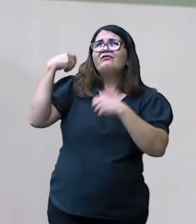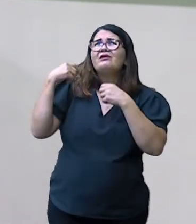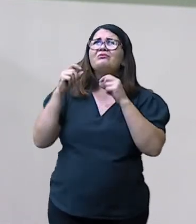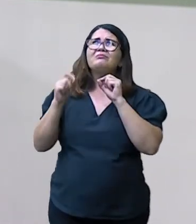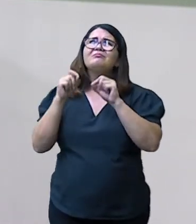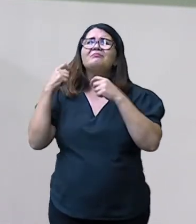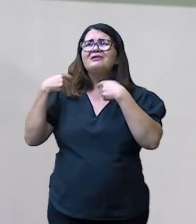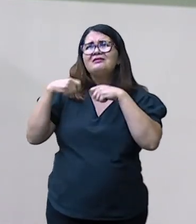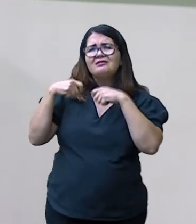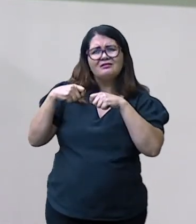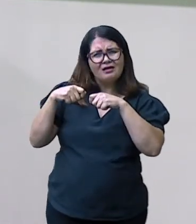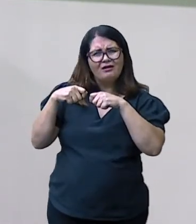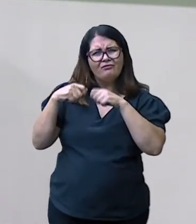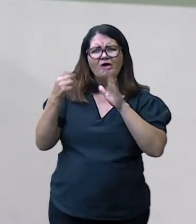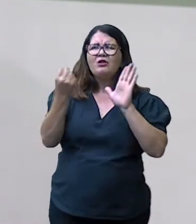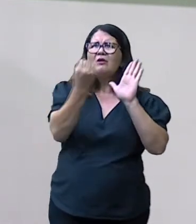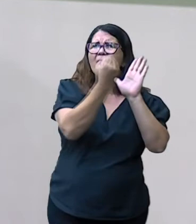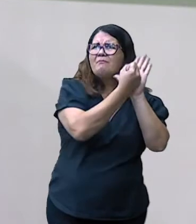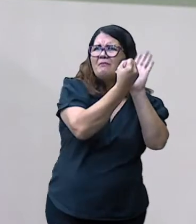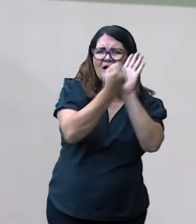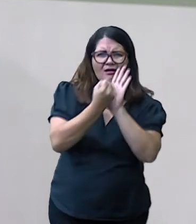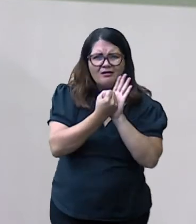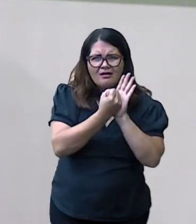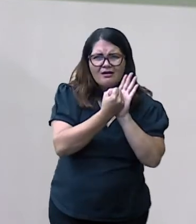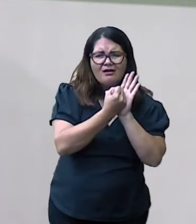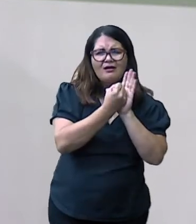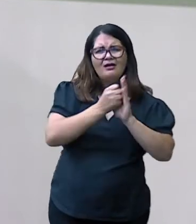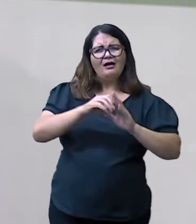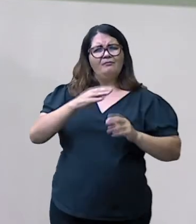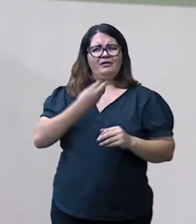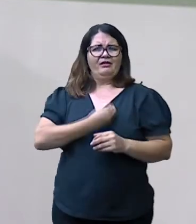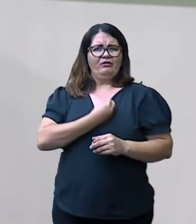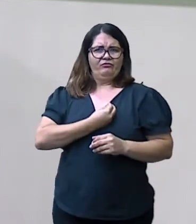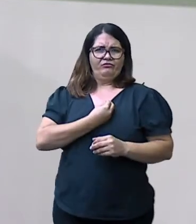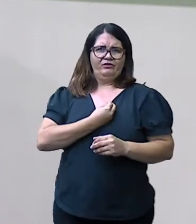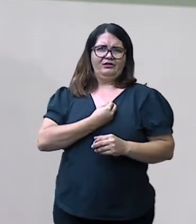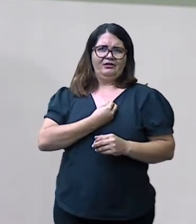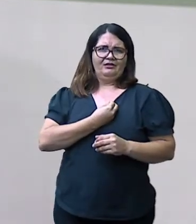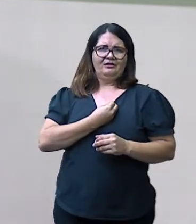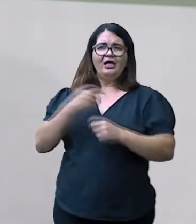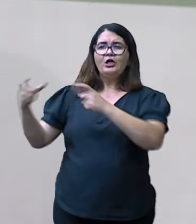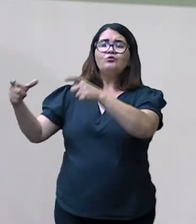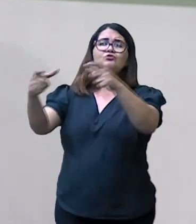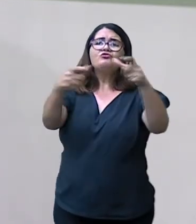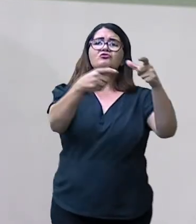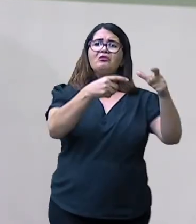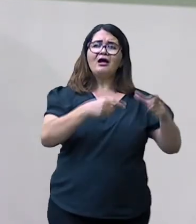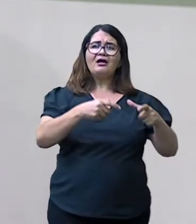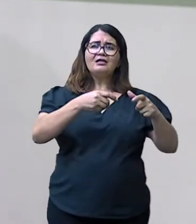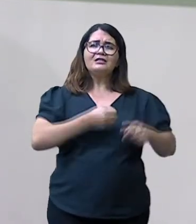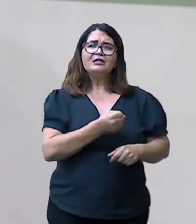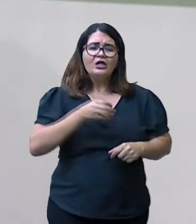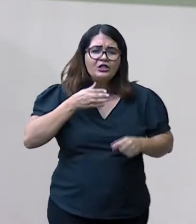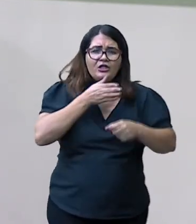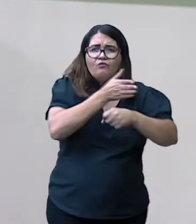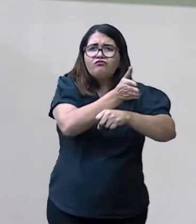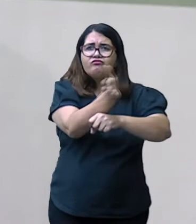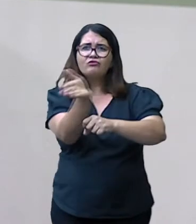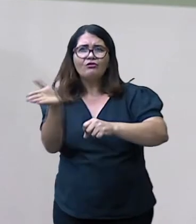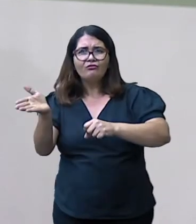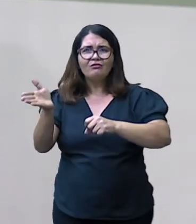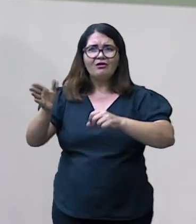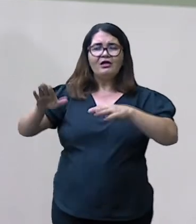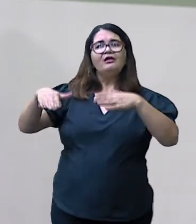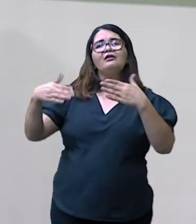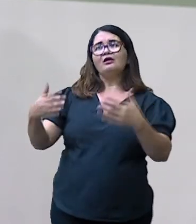de registrar algumas coisas da minha vida. Então, eu comecei, por exemplo, fazendo, inclusive, alguns